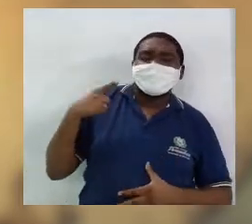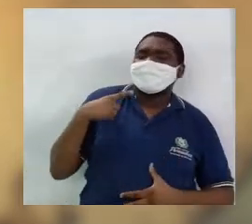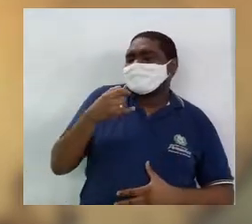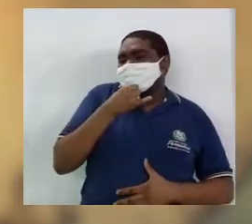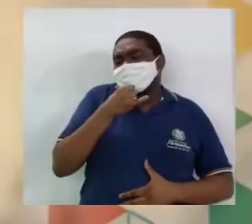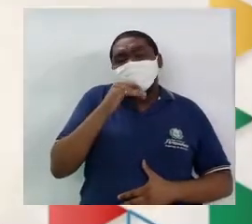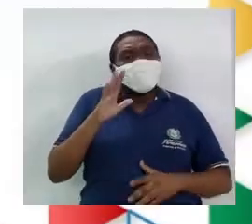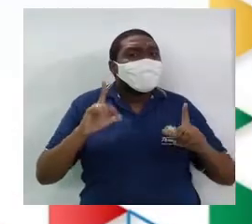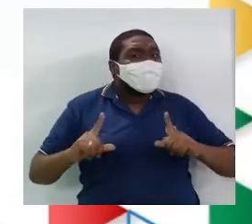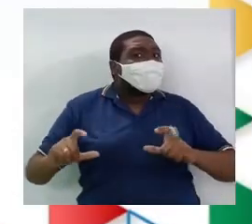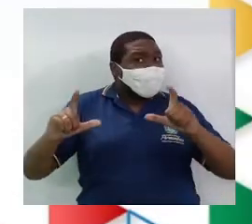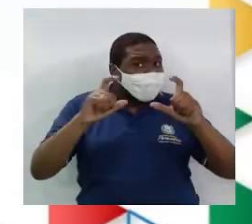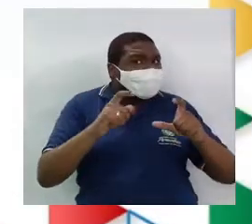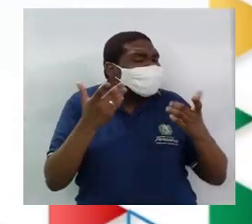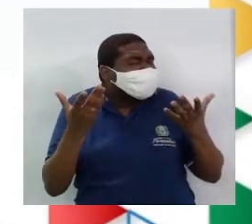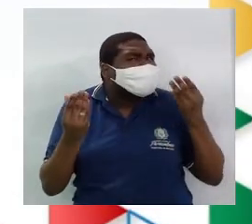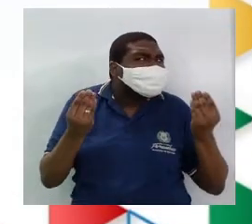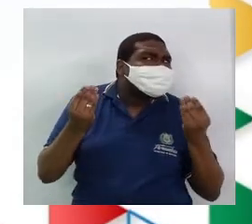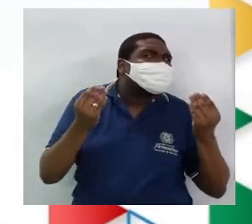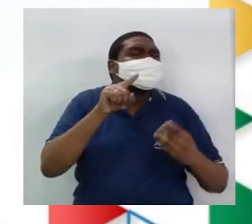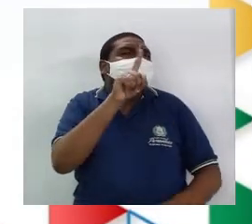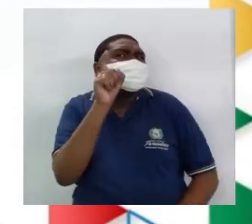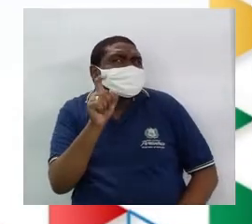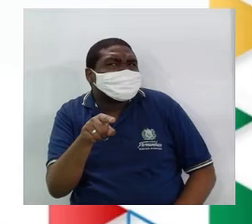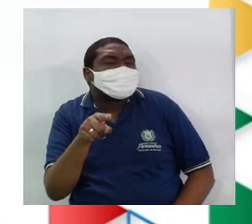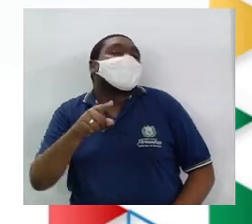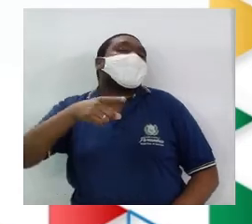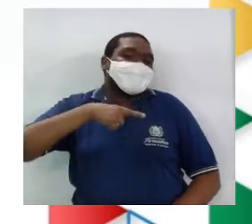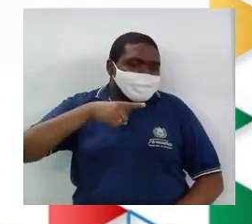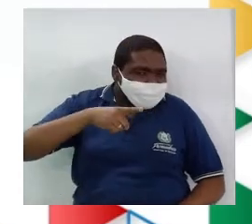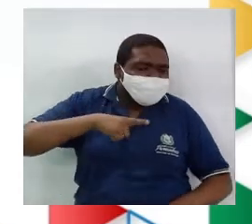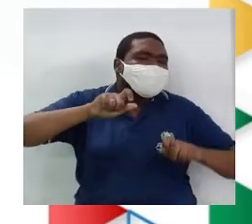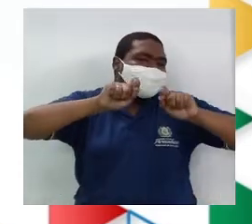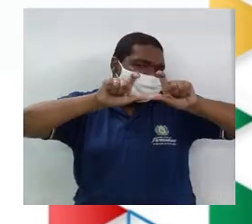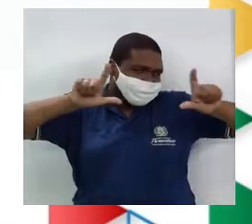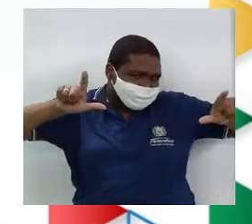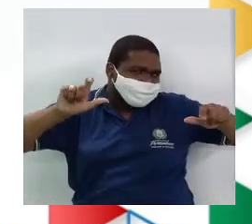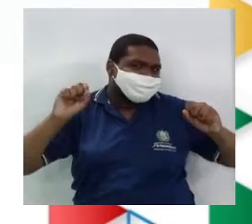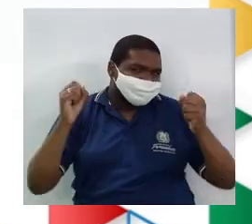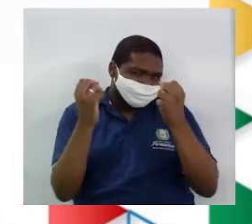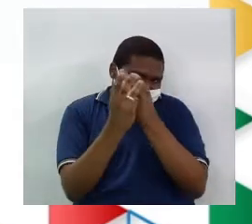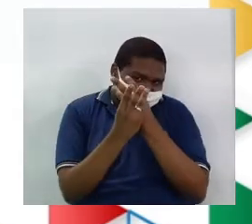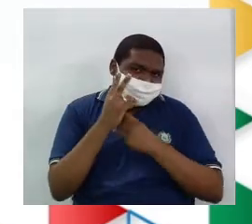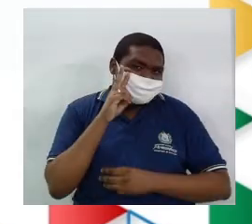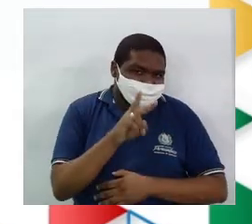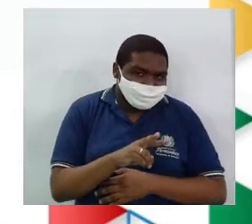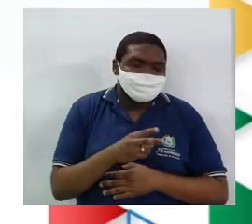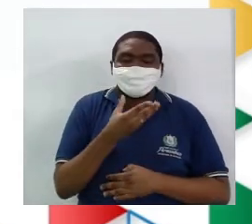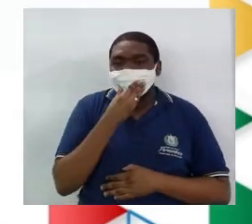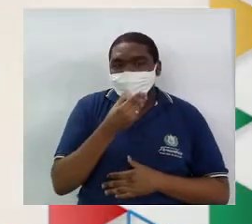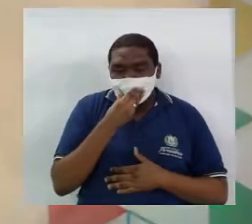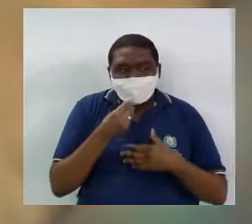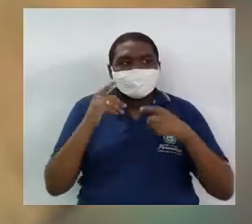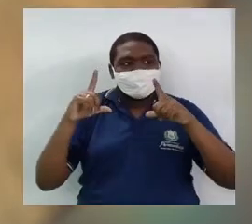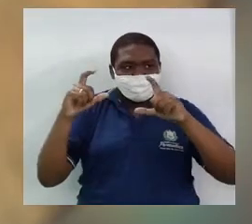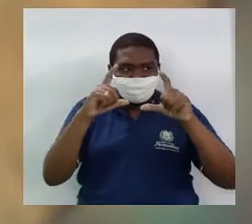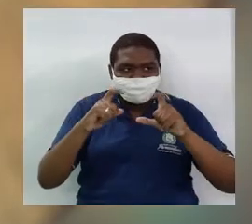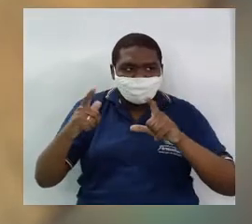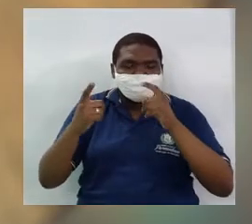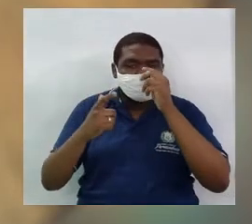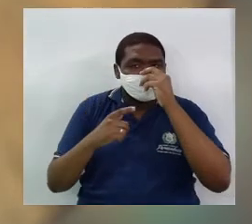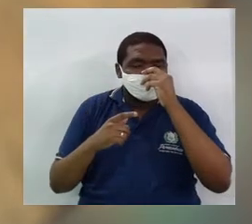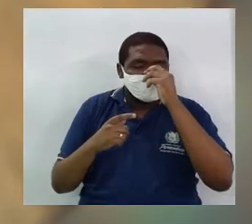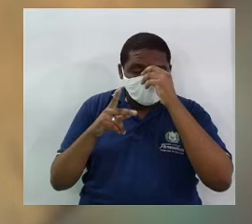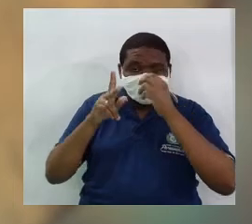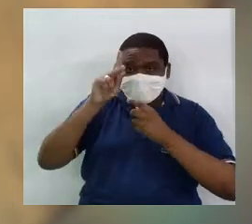fotografia do Alziro? Olhem só, na tela temos aqui uma fotografia de Alziro Zaru.